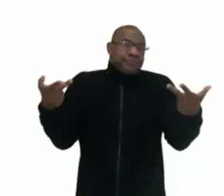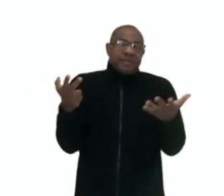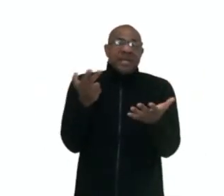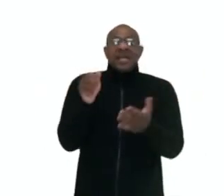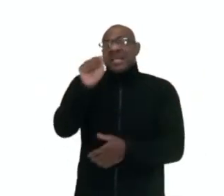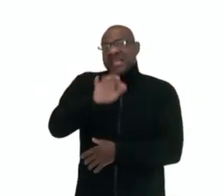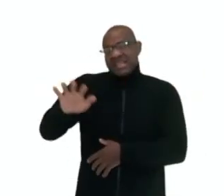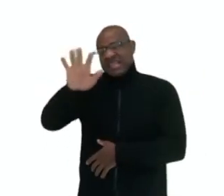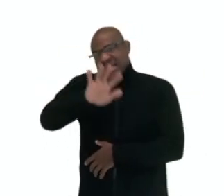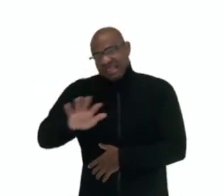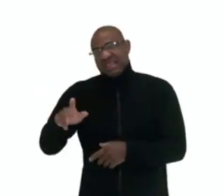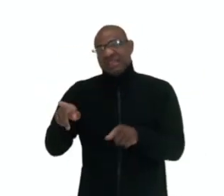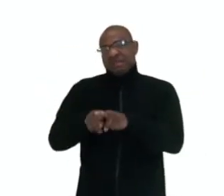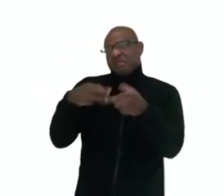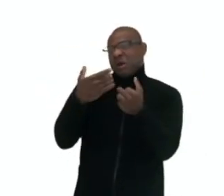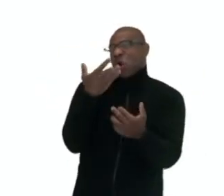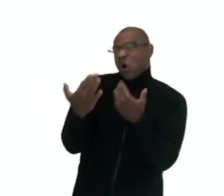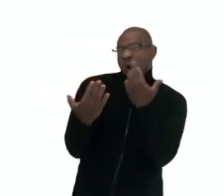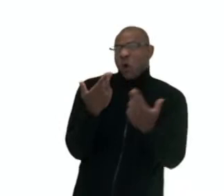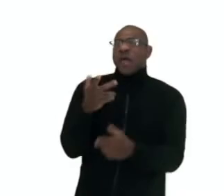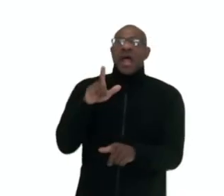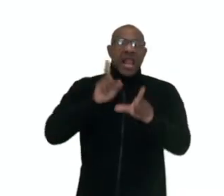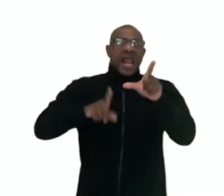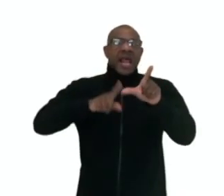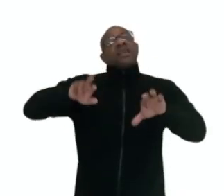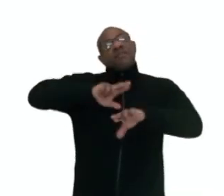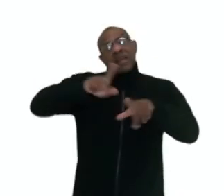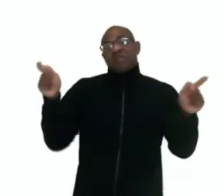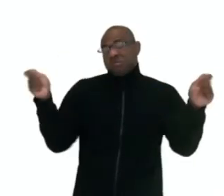atenção, como cores e letras diferentes.